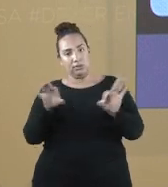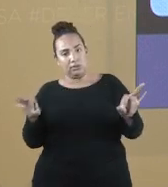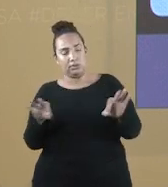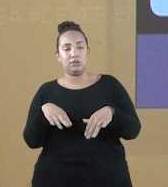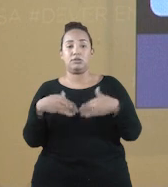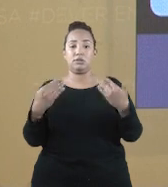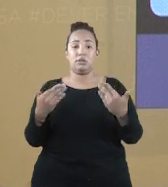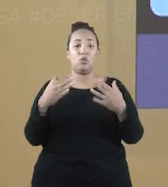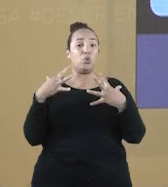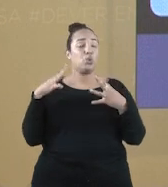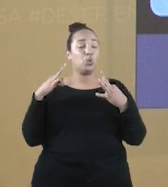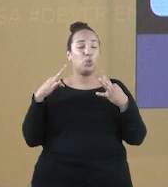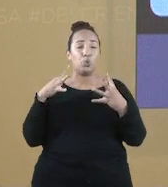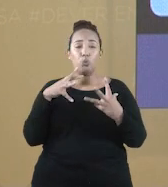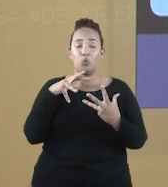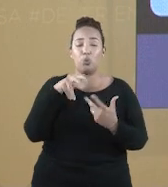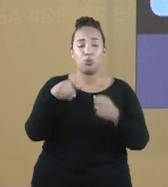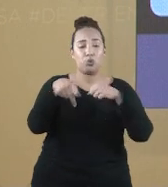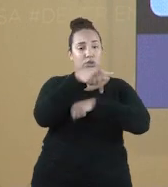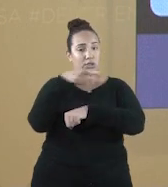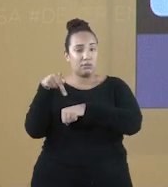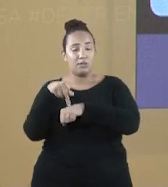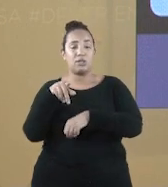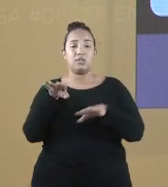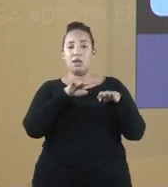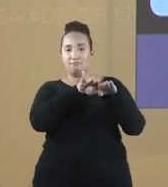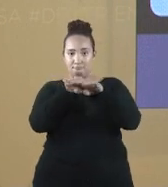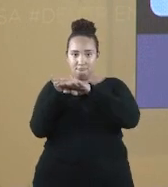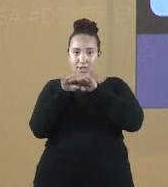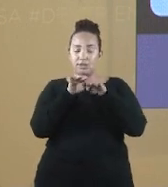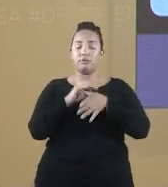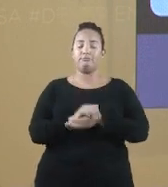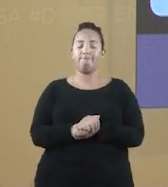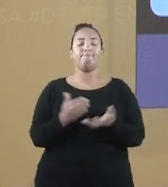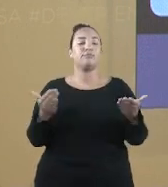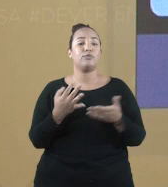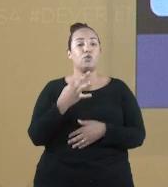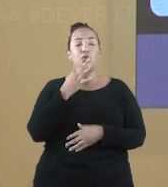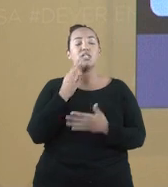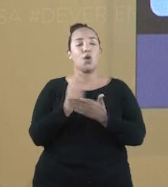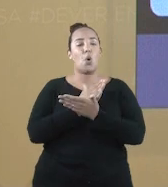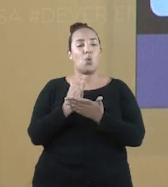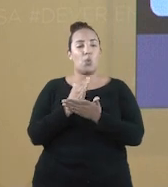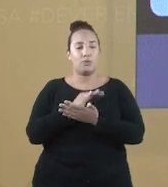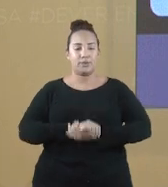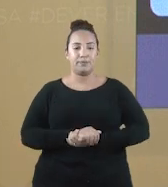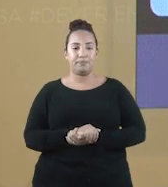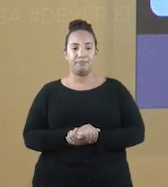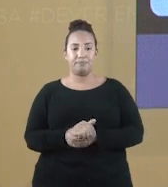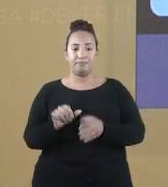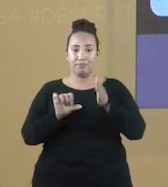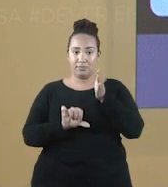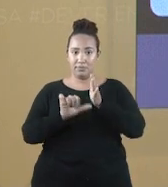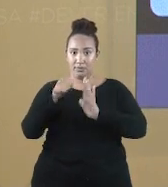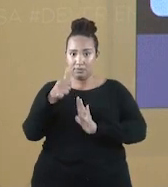as unidades serão uniformizadas na maioria dos países. Vamos conhecer algumas unidades de medida?